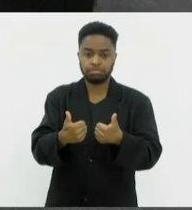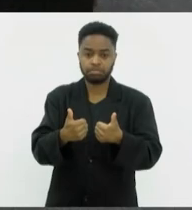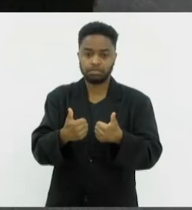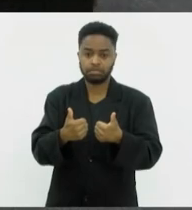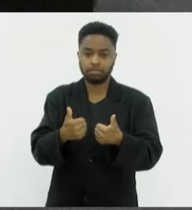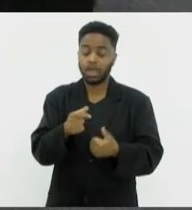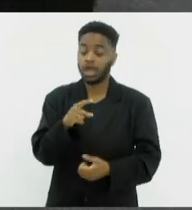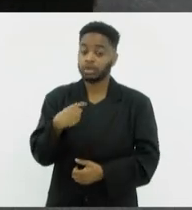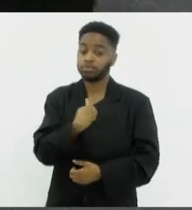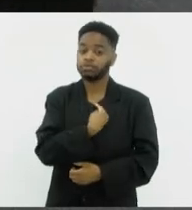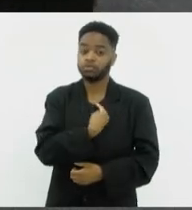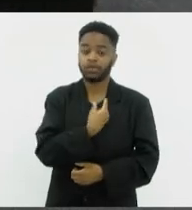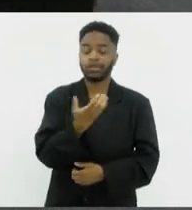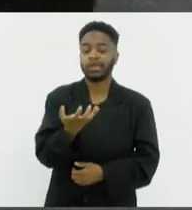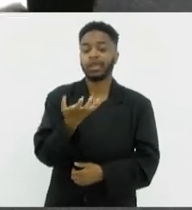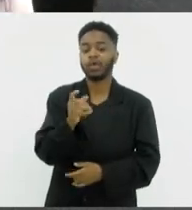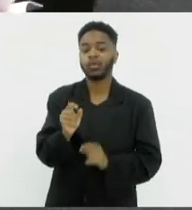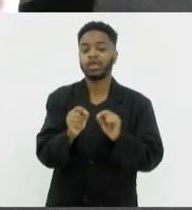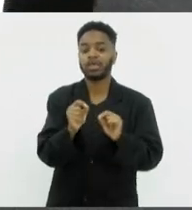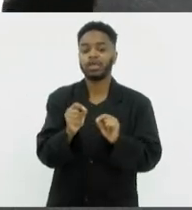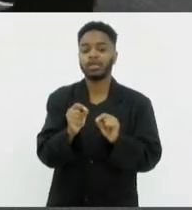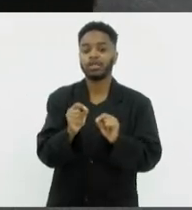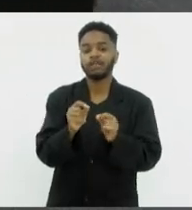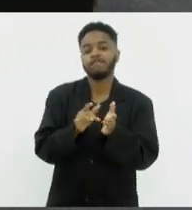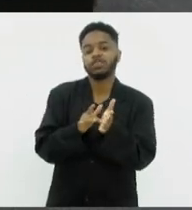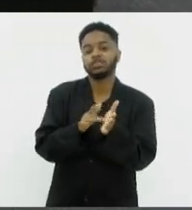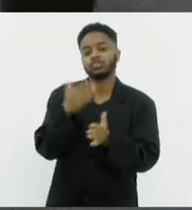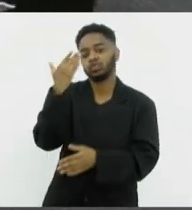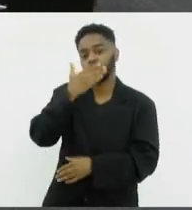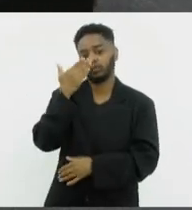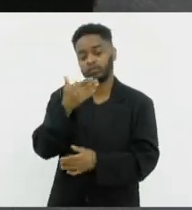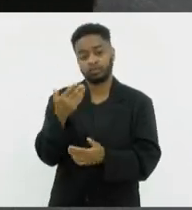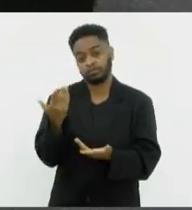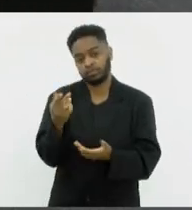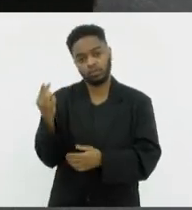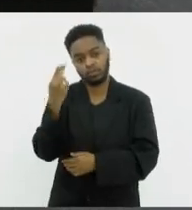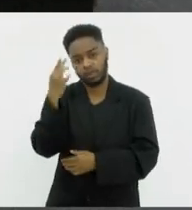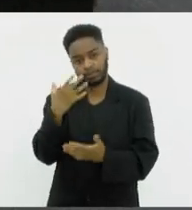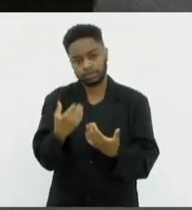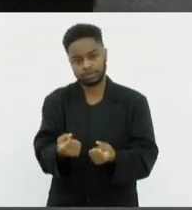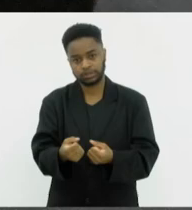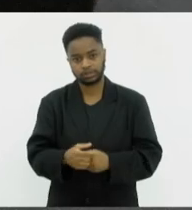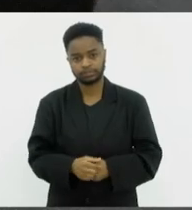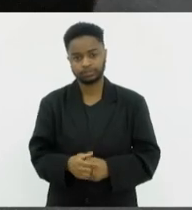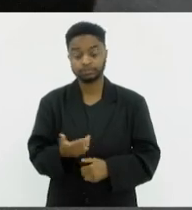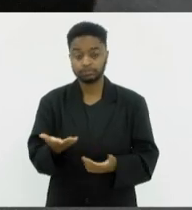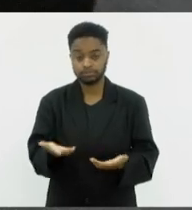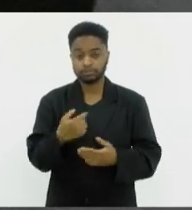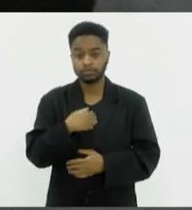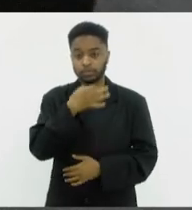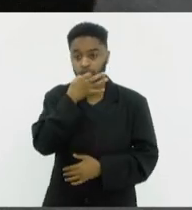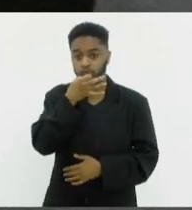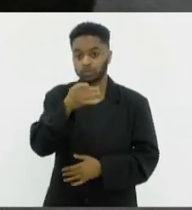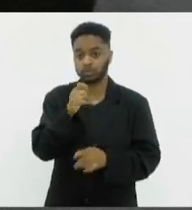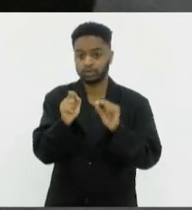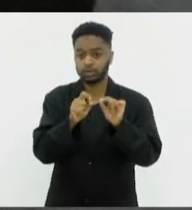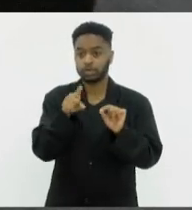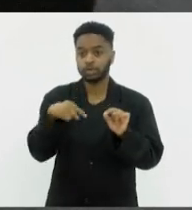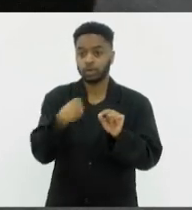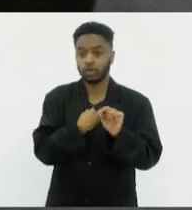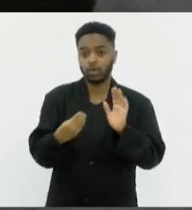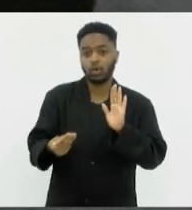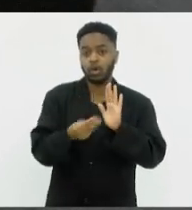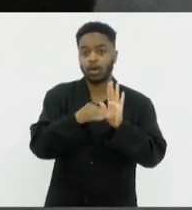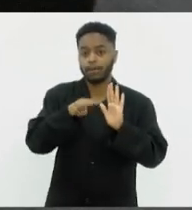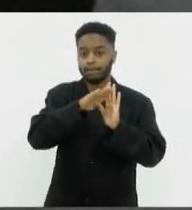gente vai querer tapar o sol com a peneira. Não faz sentido. Então, uma sugestão para Vossa Excelência é que a gente possa trazer à